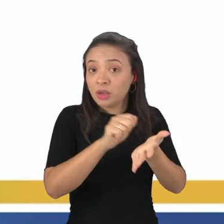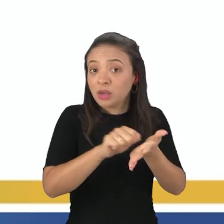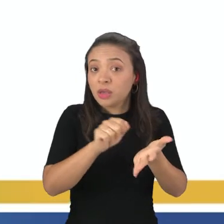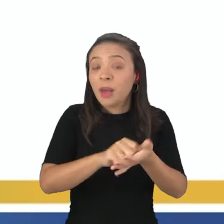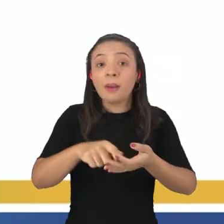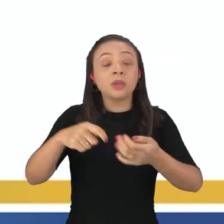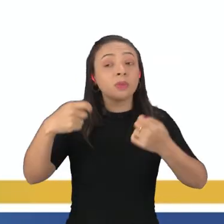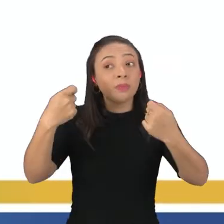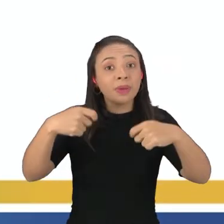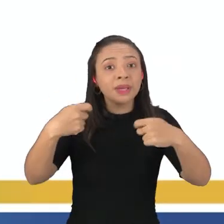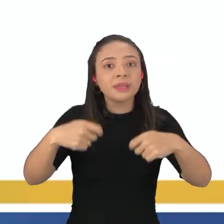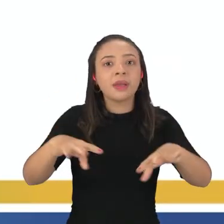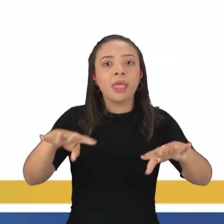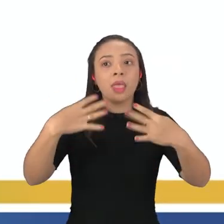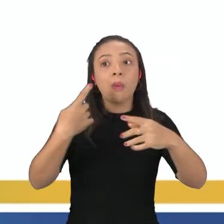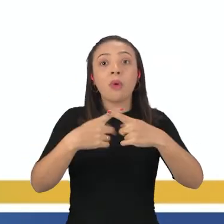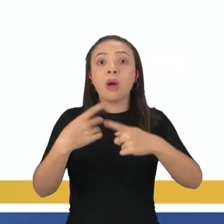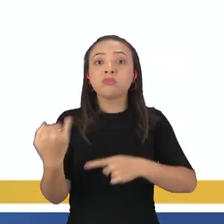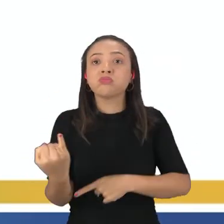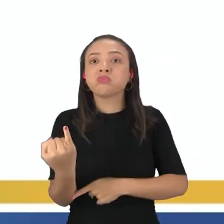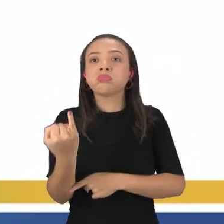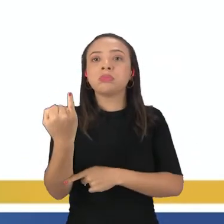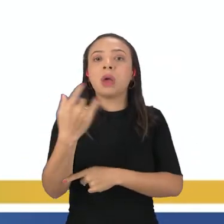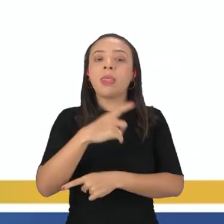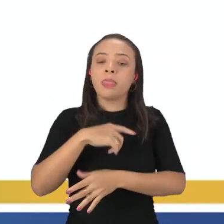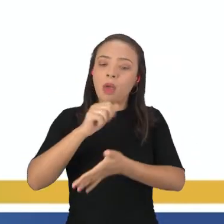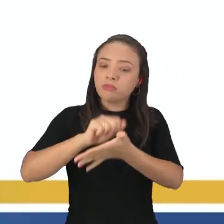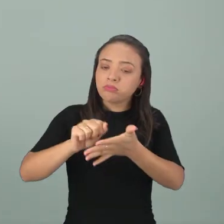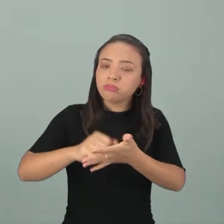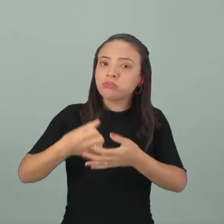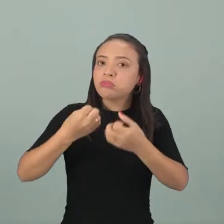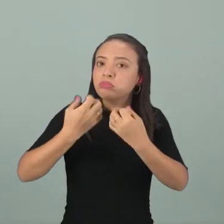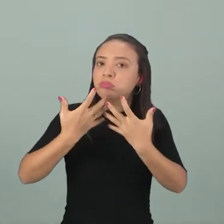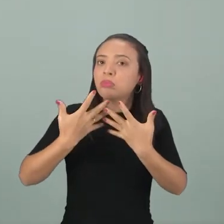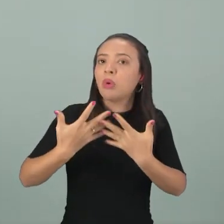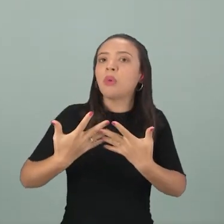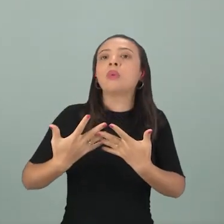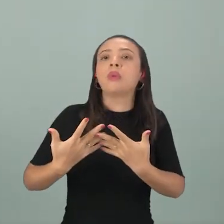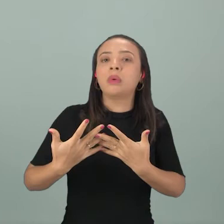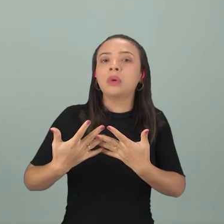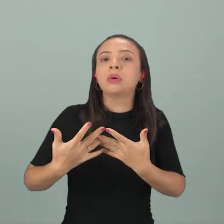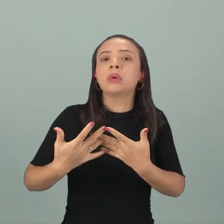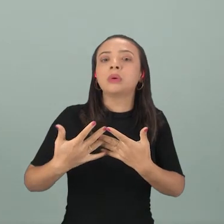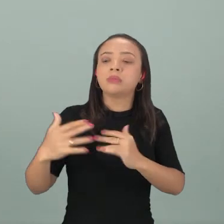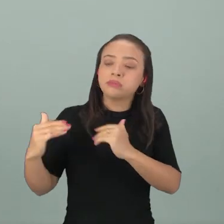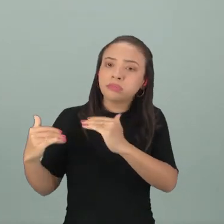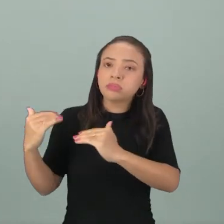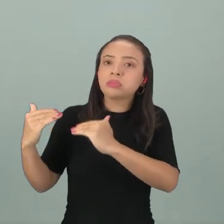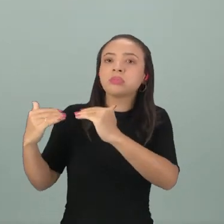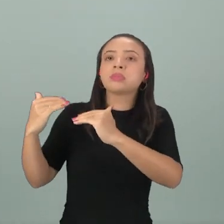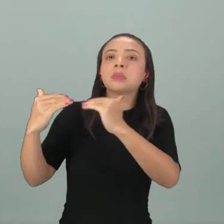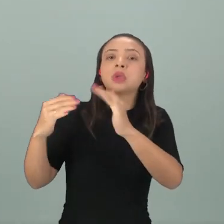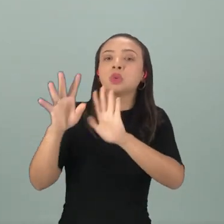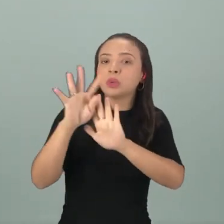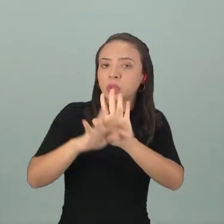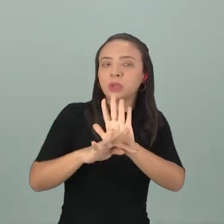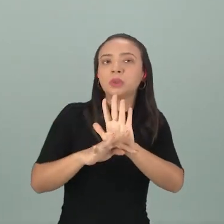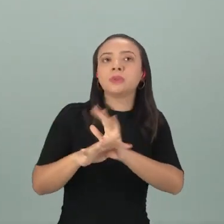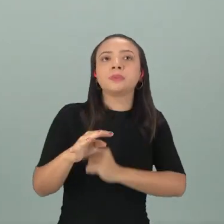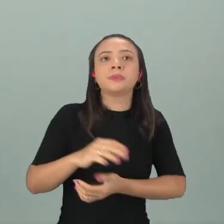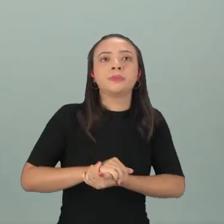são essenciais para uma boa escrita, para um bom desenvolvimento do seu